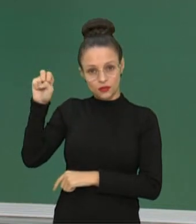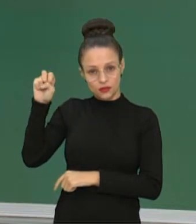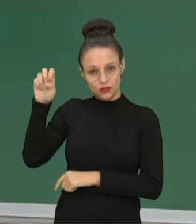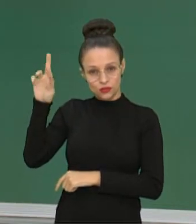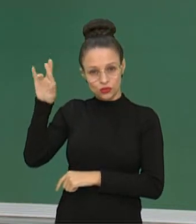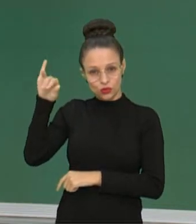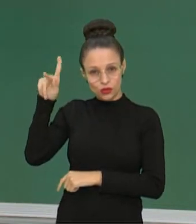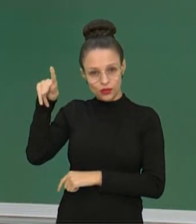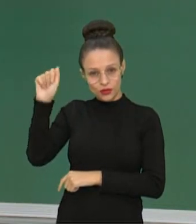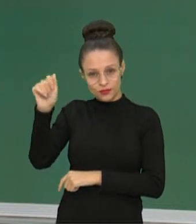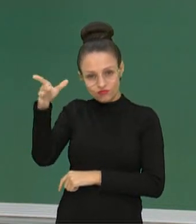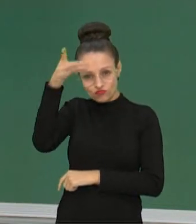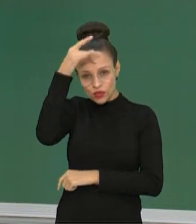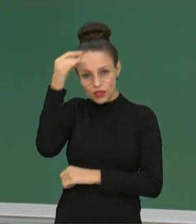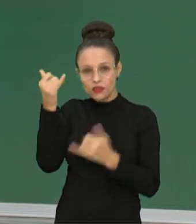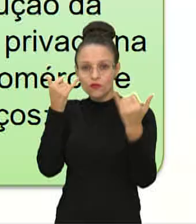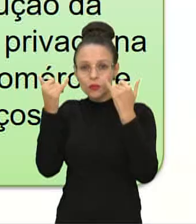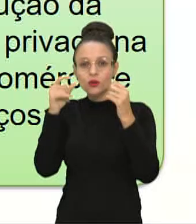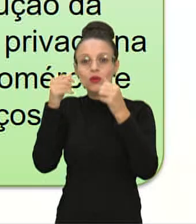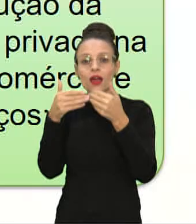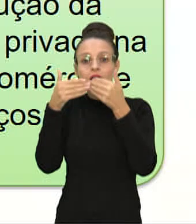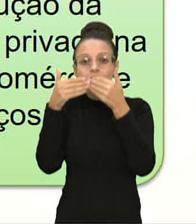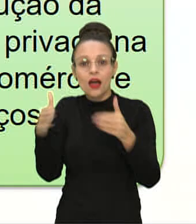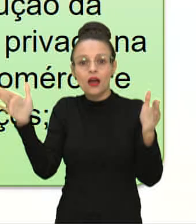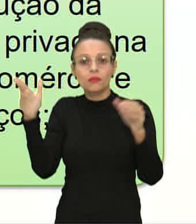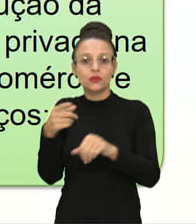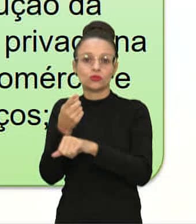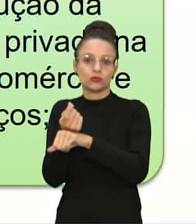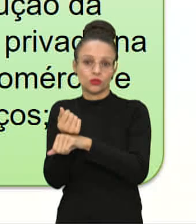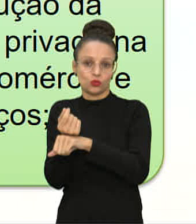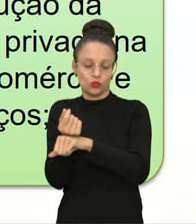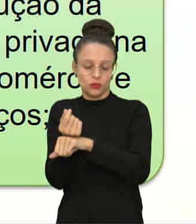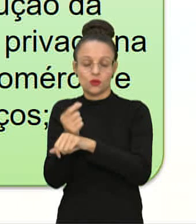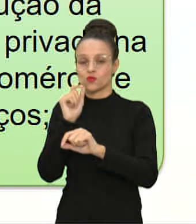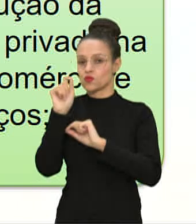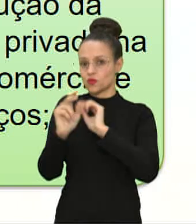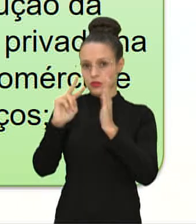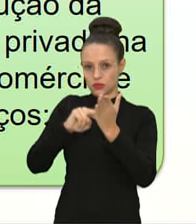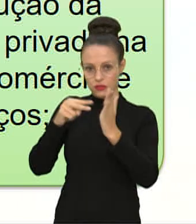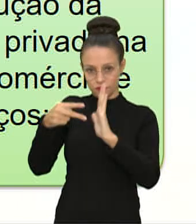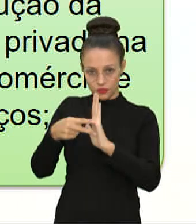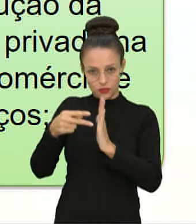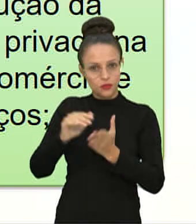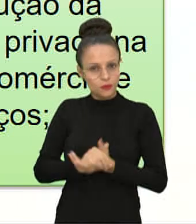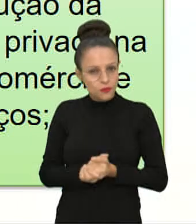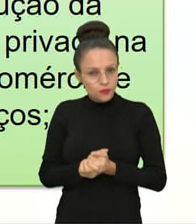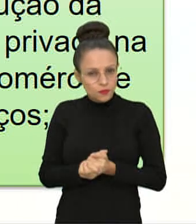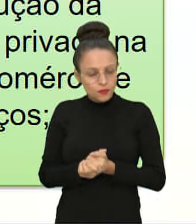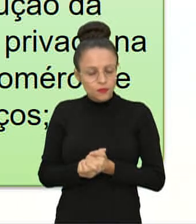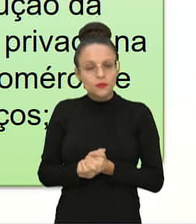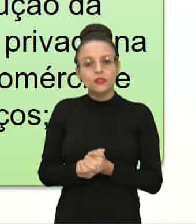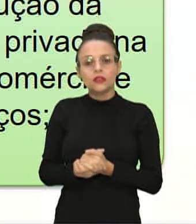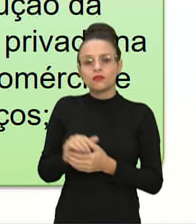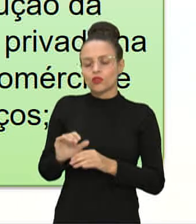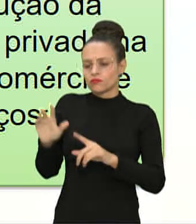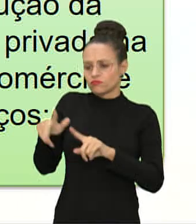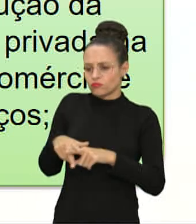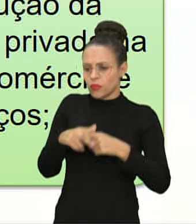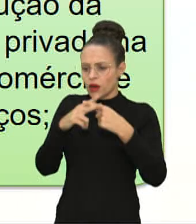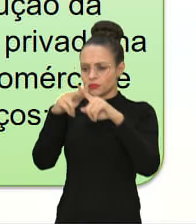guardar para sempre essa informação. Abertura econômica. Significa o quê? Vou fazer uma